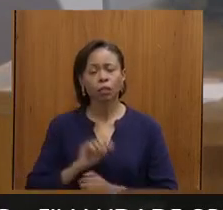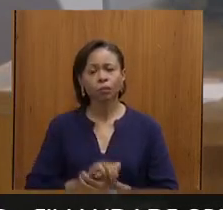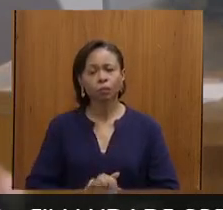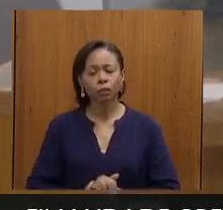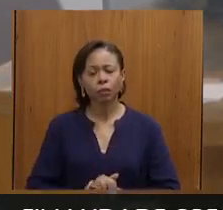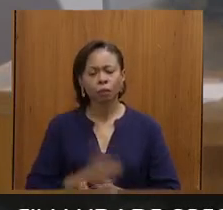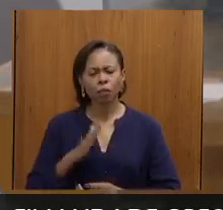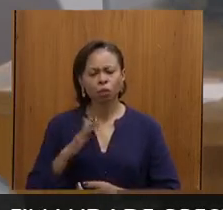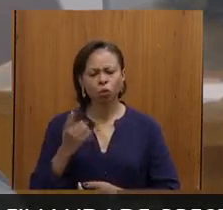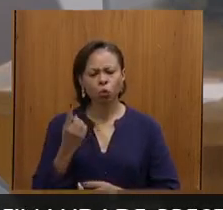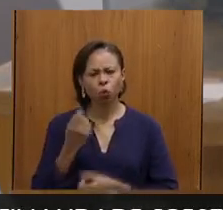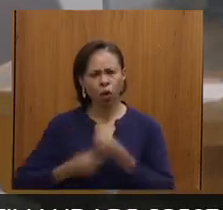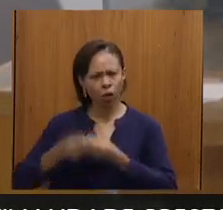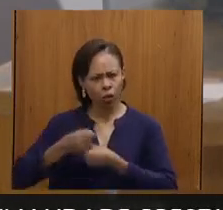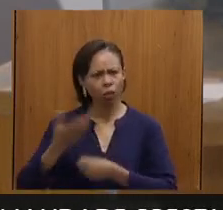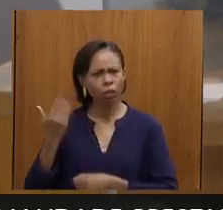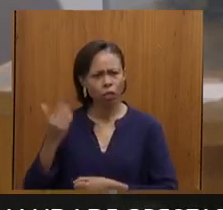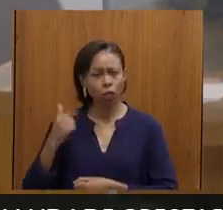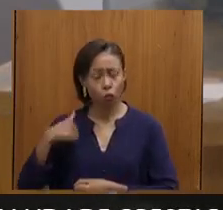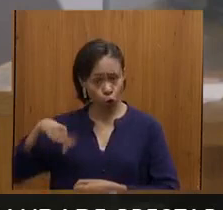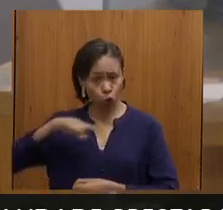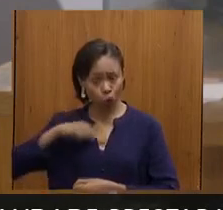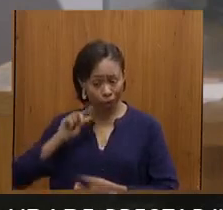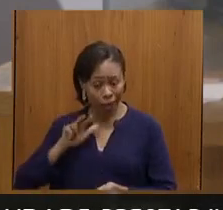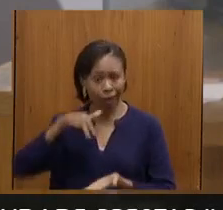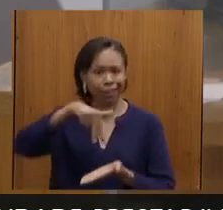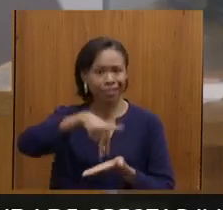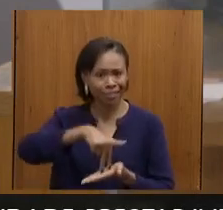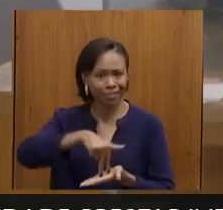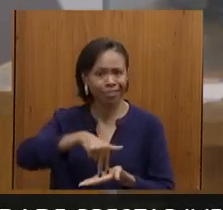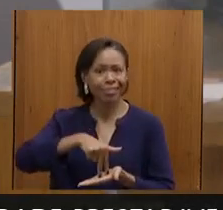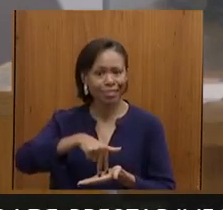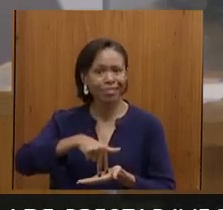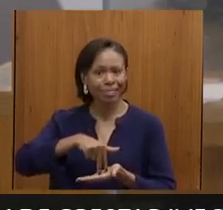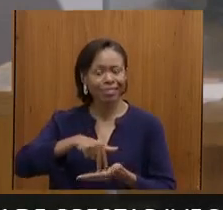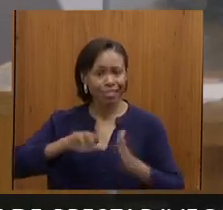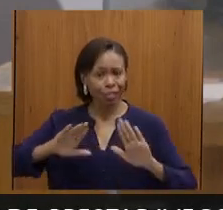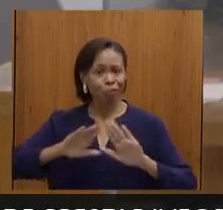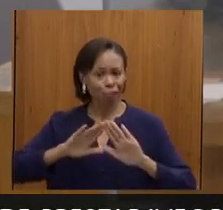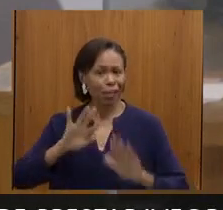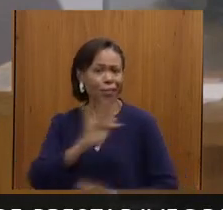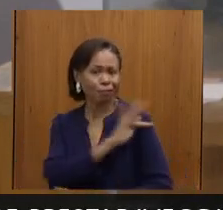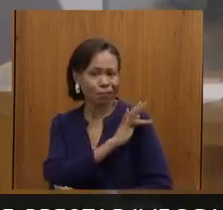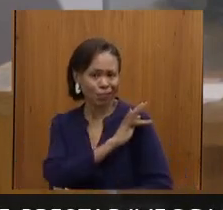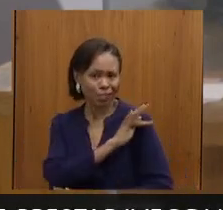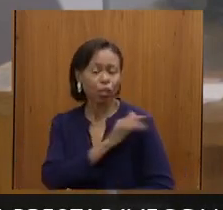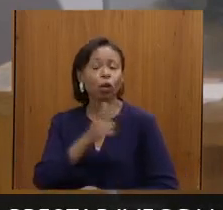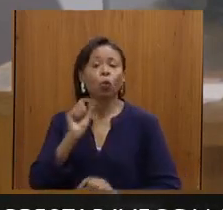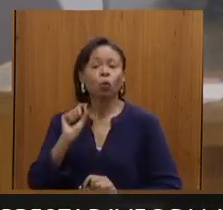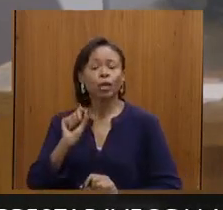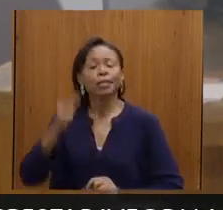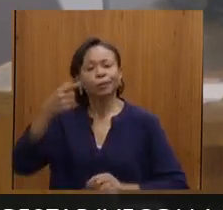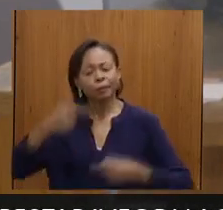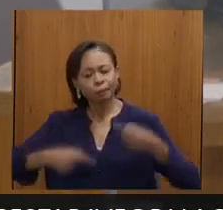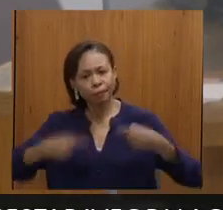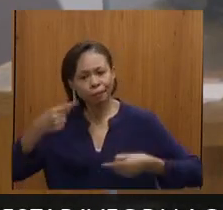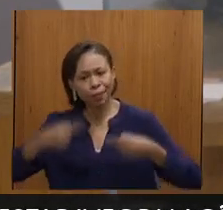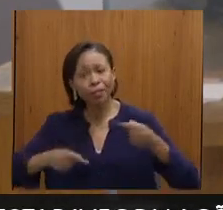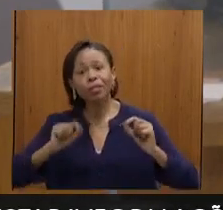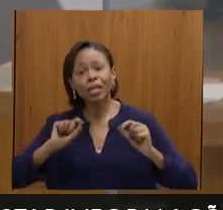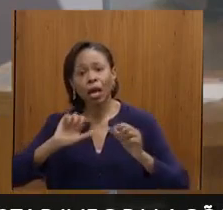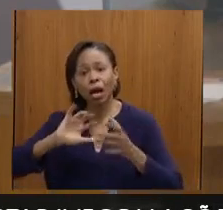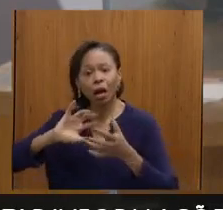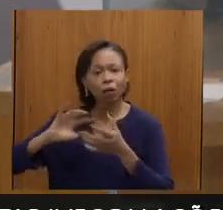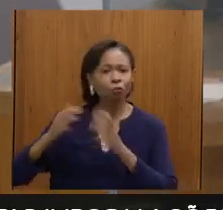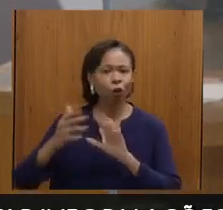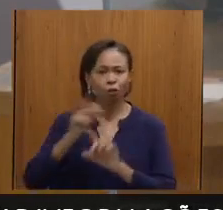pouco mais de um ano atrás, estávamos aqui, nessa mesma Assembleia Legislativa, discutindo a reforma da Previdência do